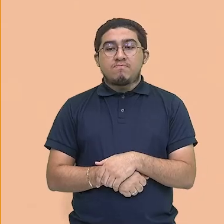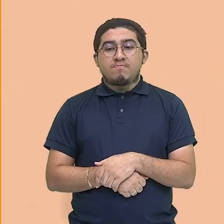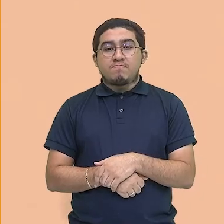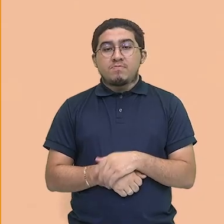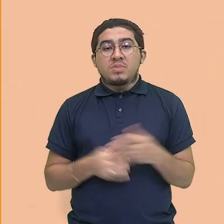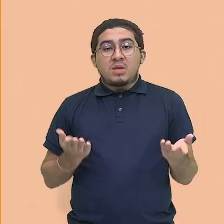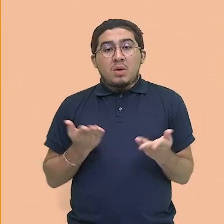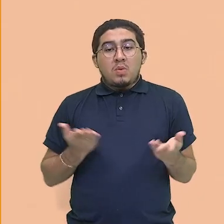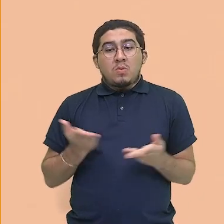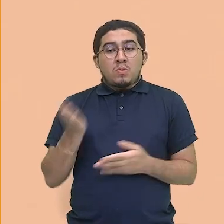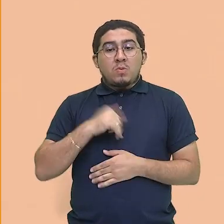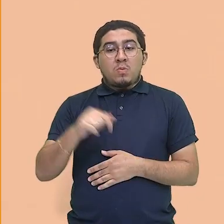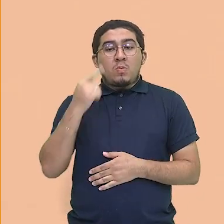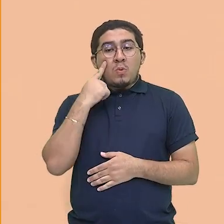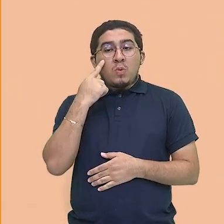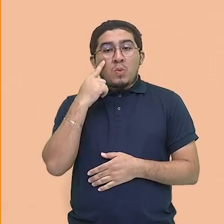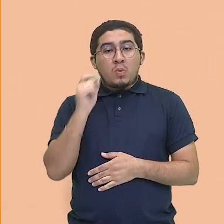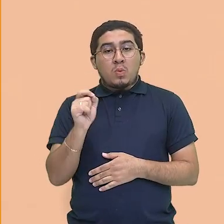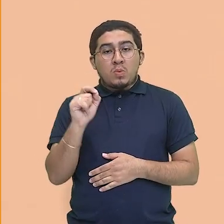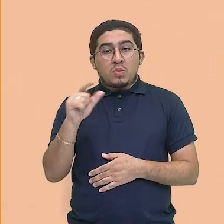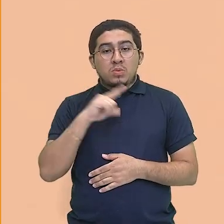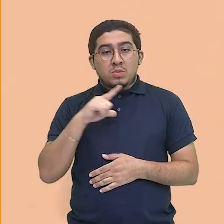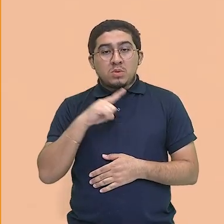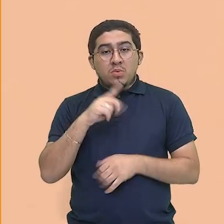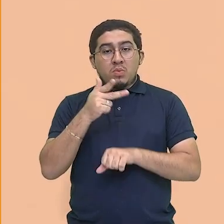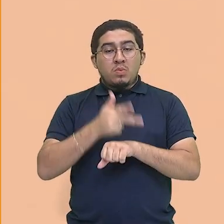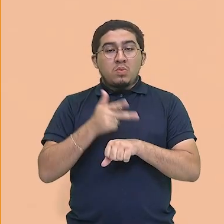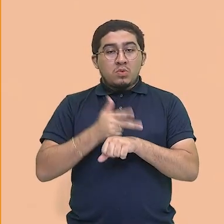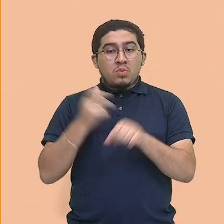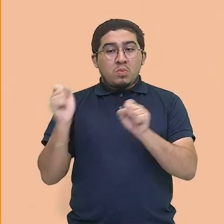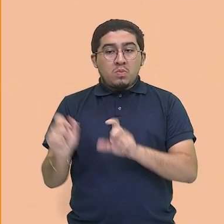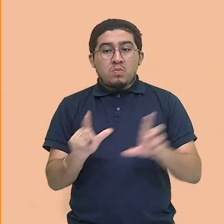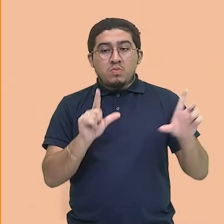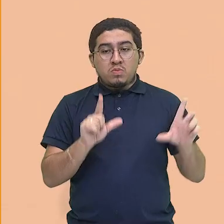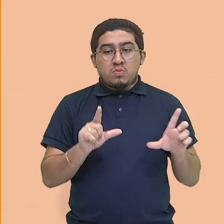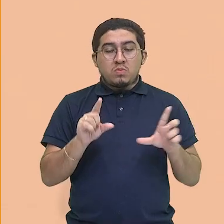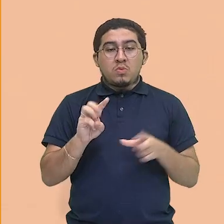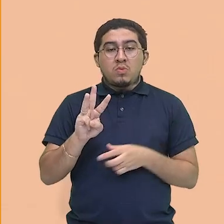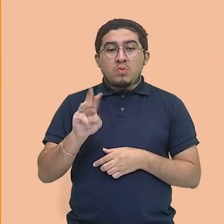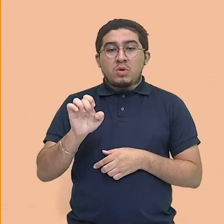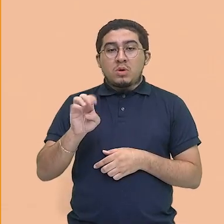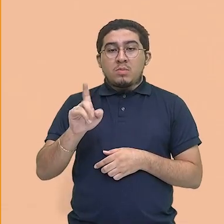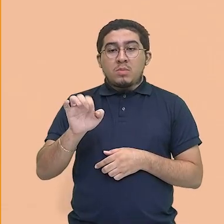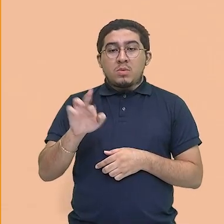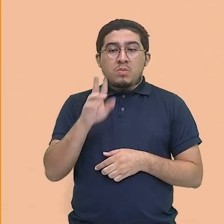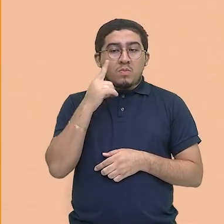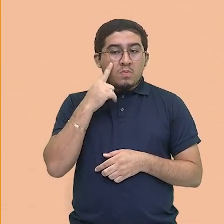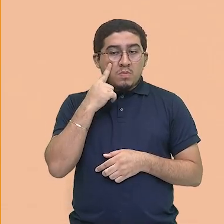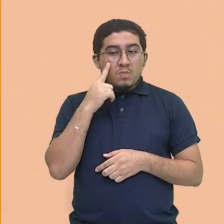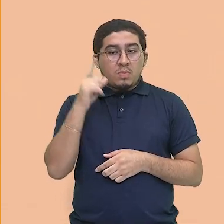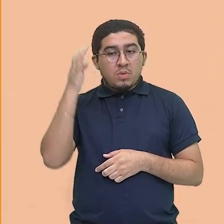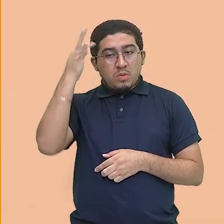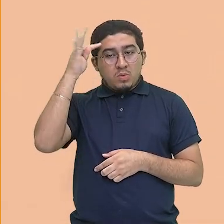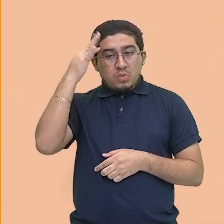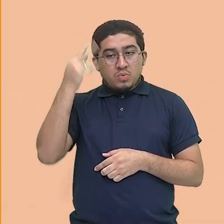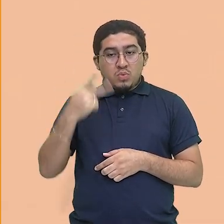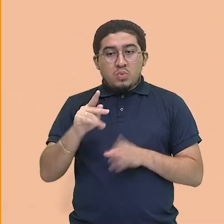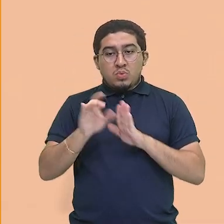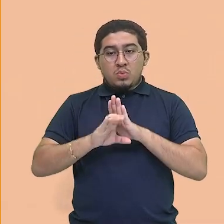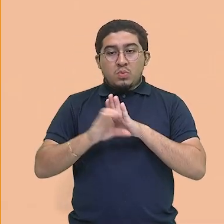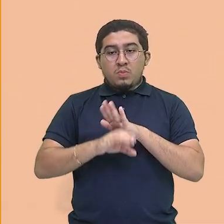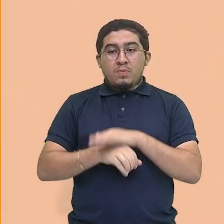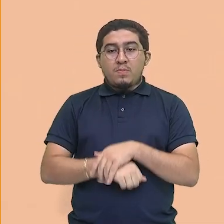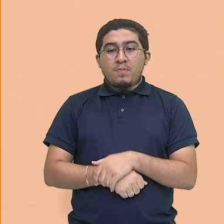agora um teórico chamado, que é o outro clássico, Max Weber. Vamos ver um pouco das suas teorias e conceitos. Vamos